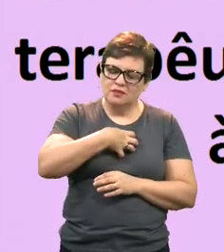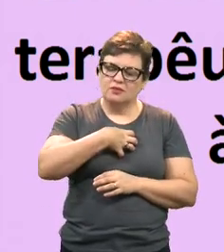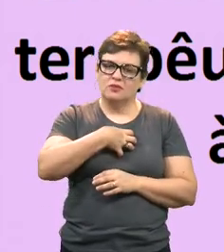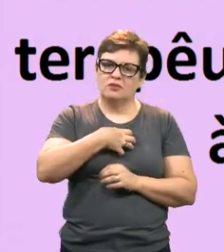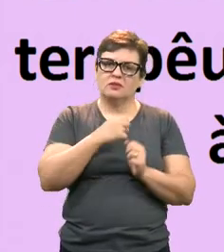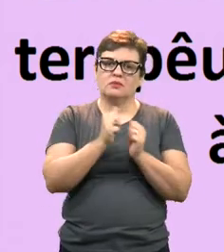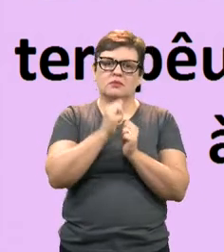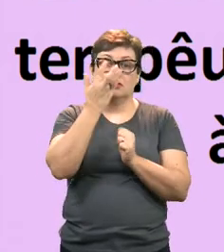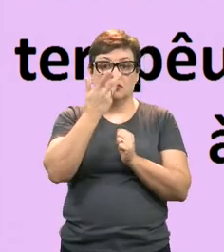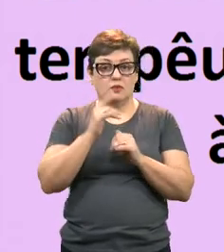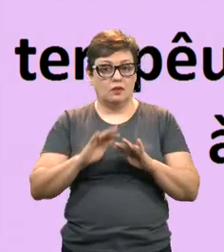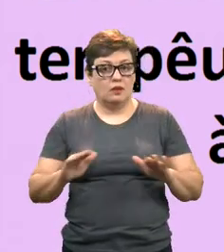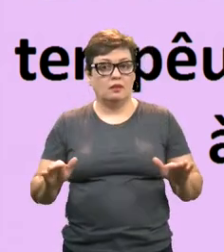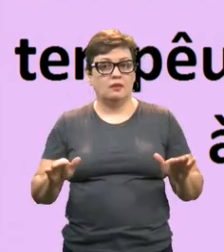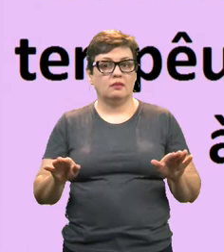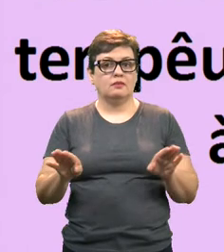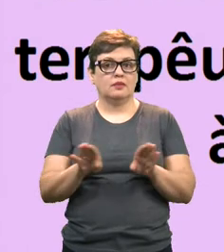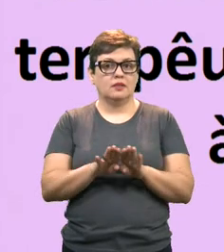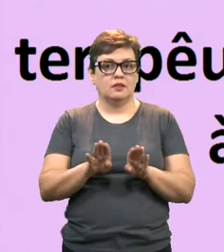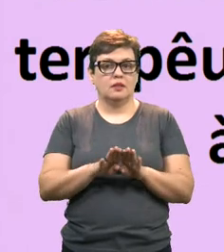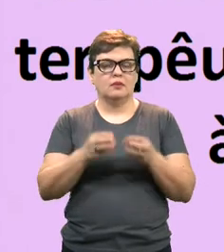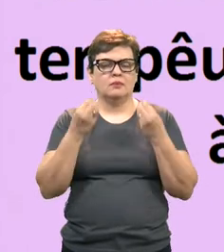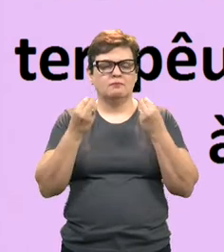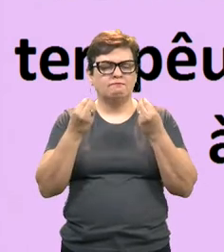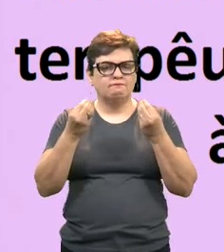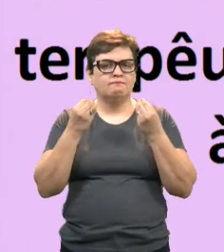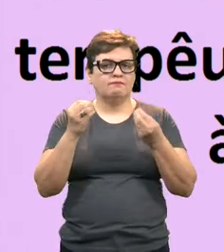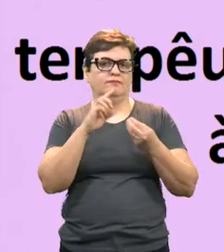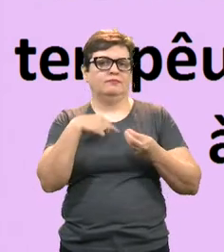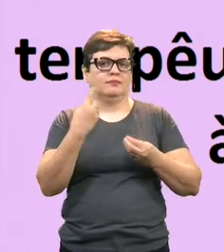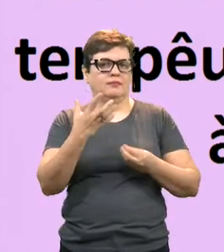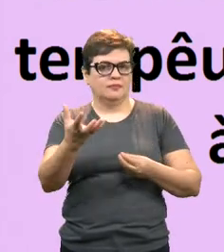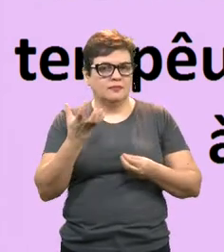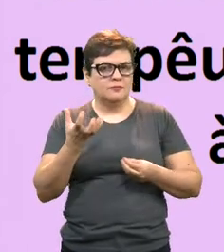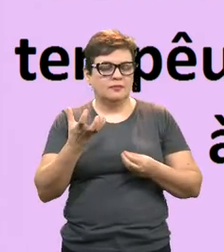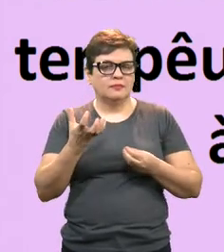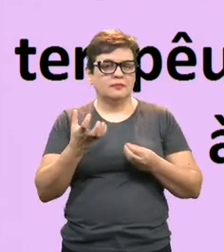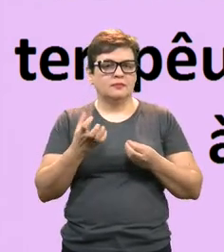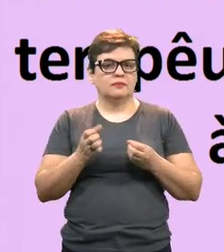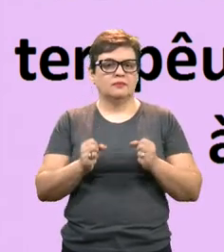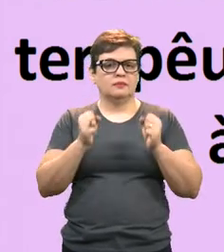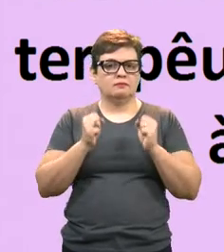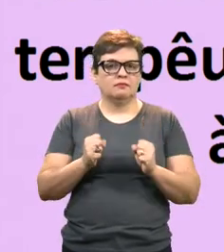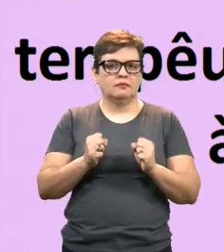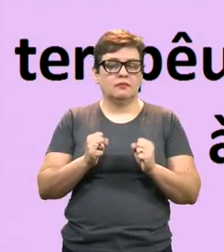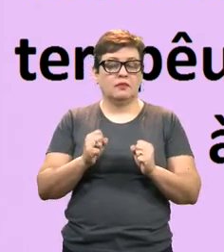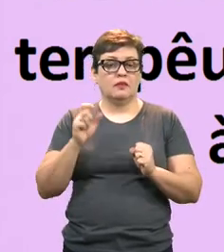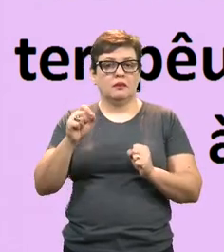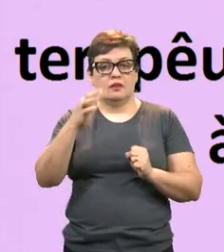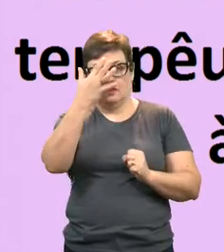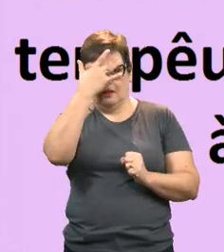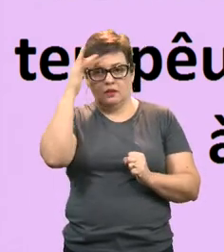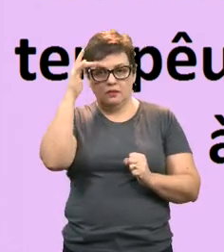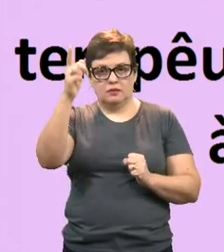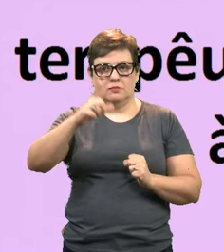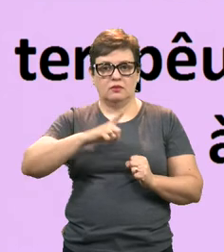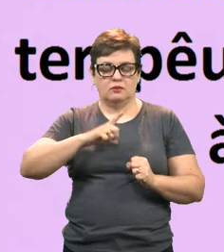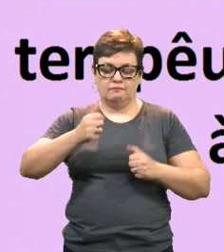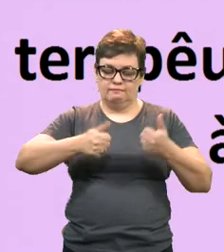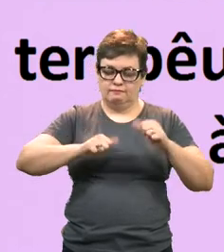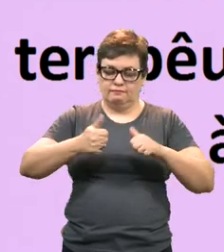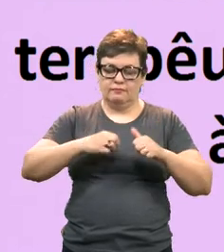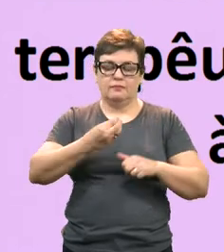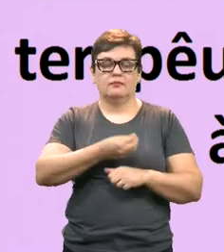crianças e o tanto que a gente queria possibilitar de que as pessoas tivessem qualidade de